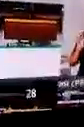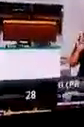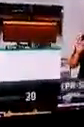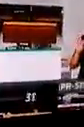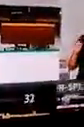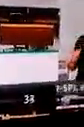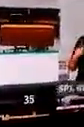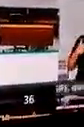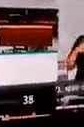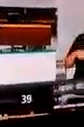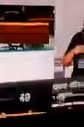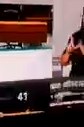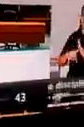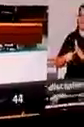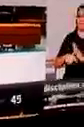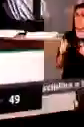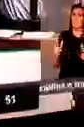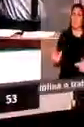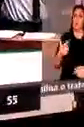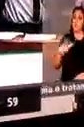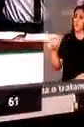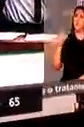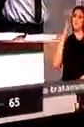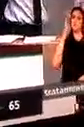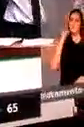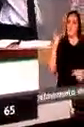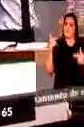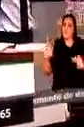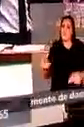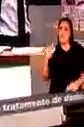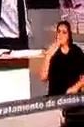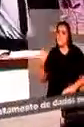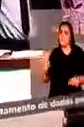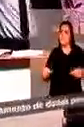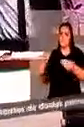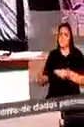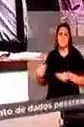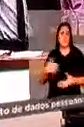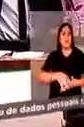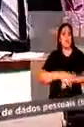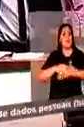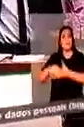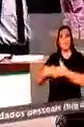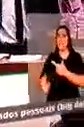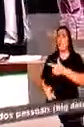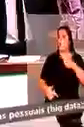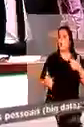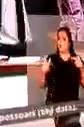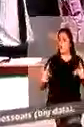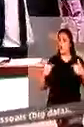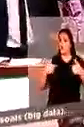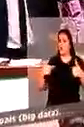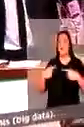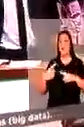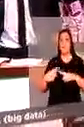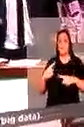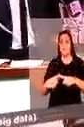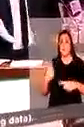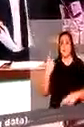fora do prazo, como outros parlamentares pediram fora do prazo, como outras lideranças pediram fora do prazo, para que o